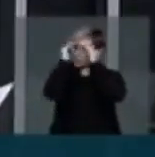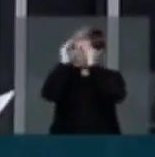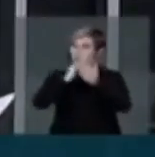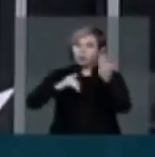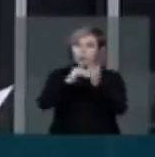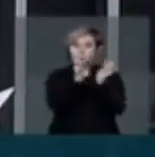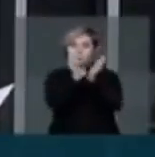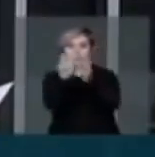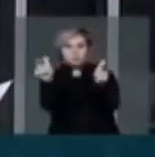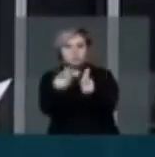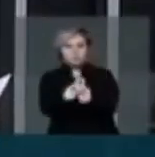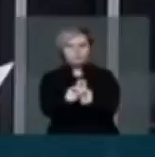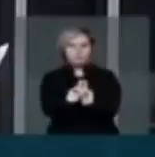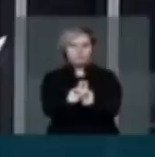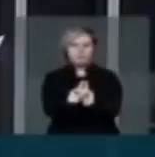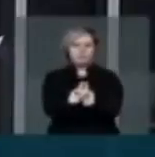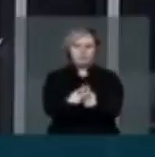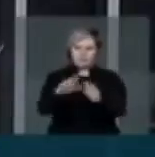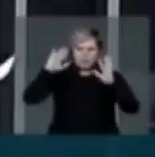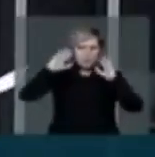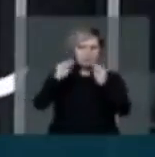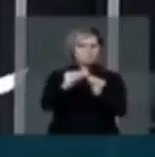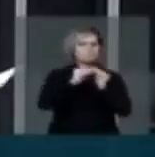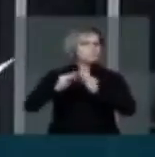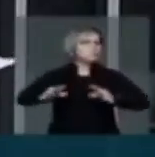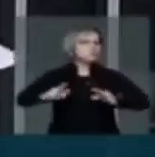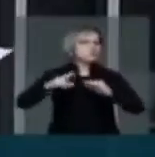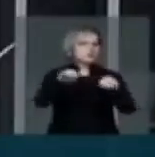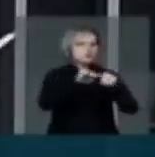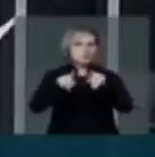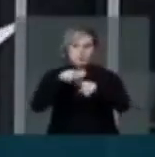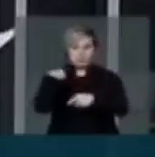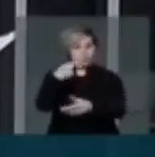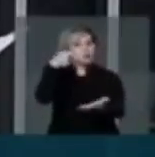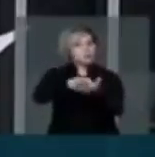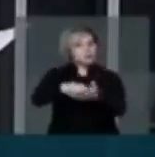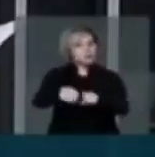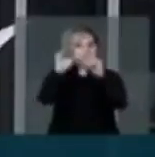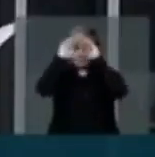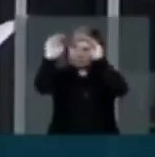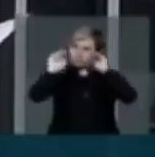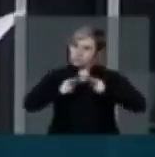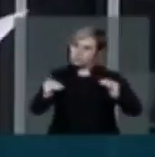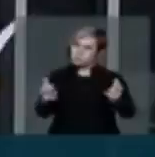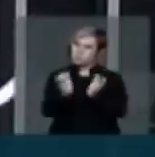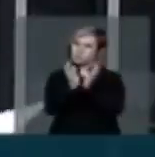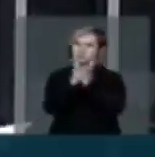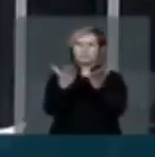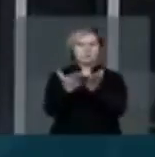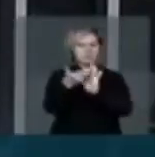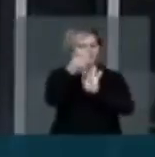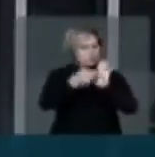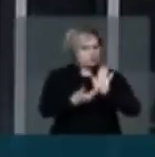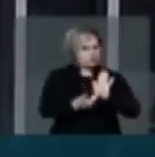as minorias, consideramos a todos, mas exigimos, senhoras e senhores, respeito. Esse